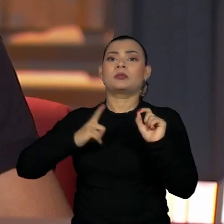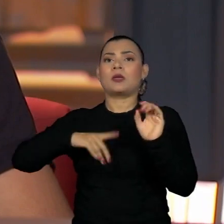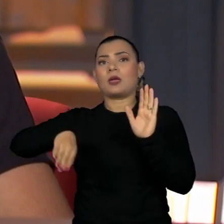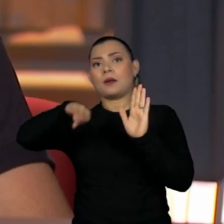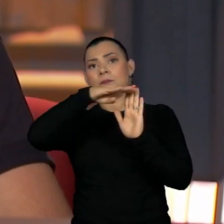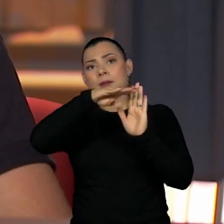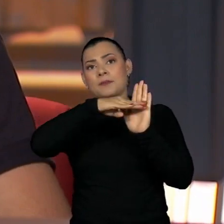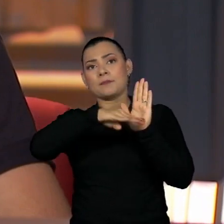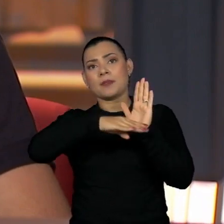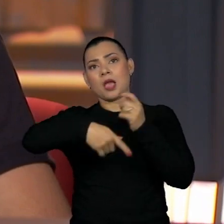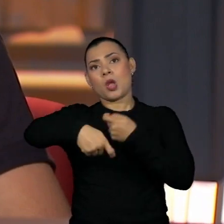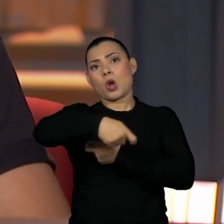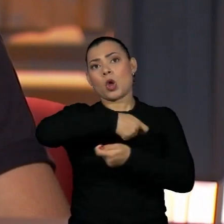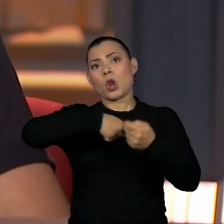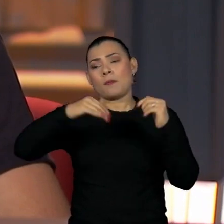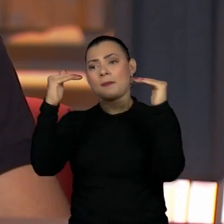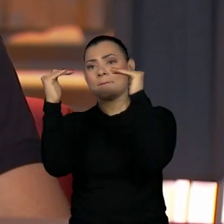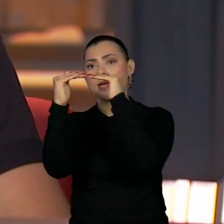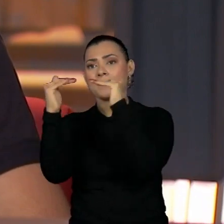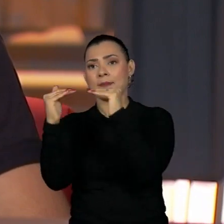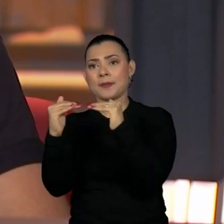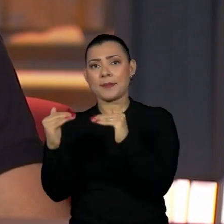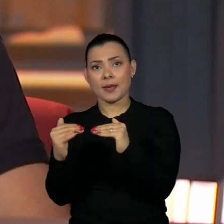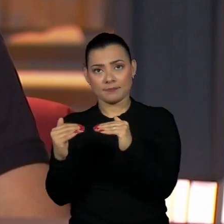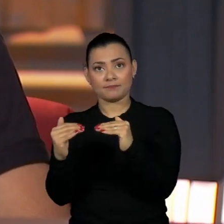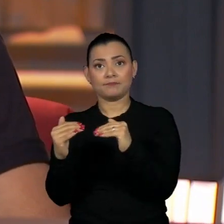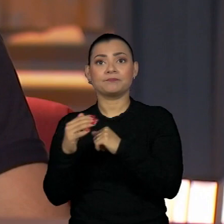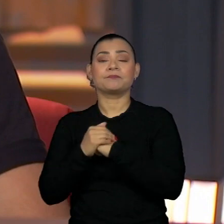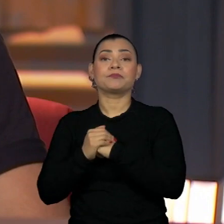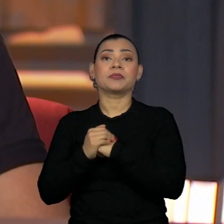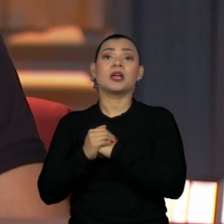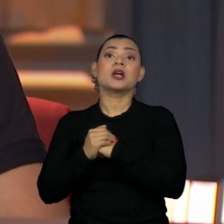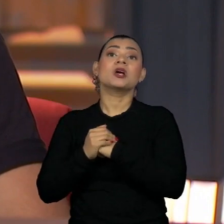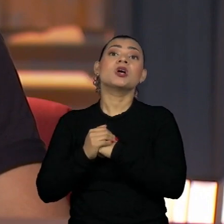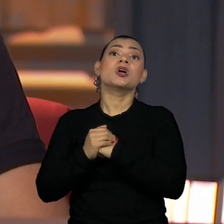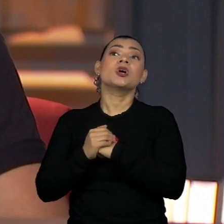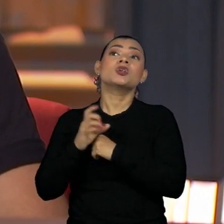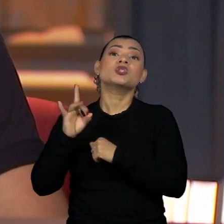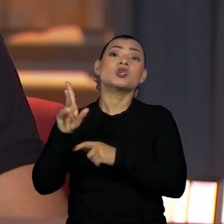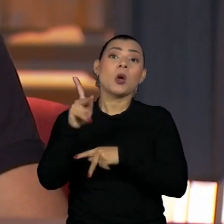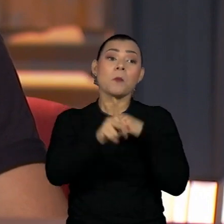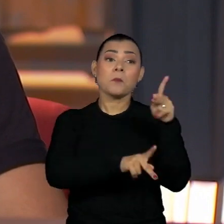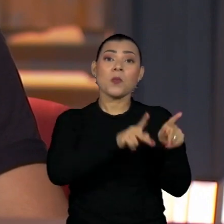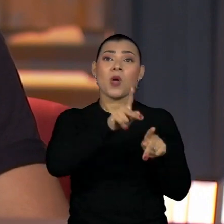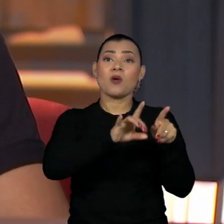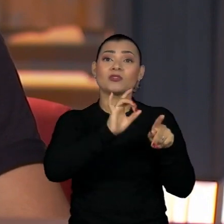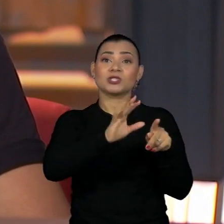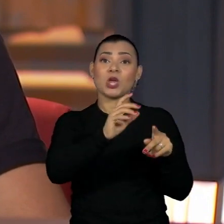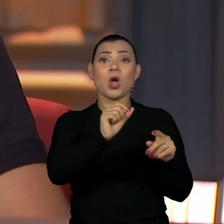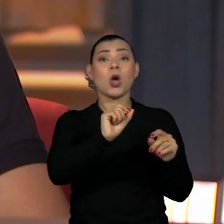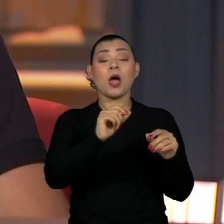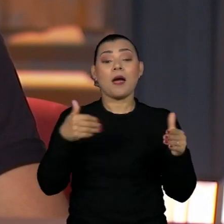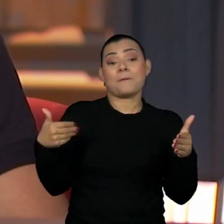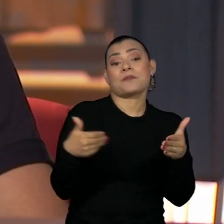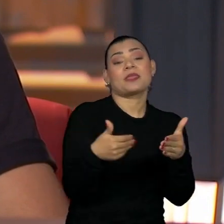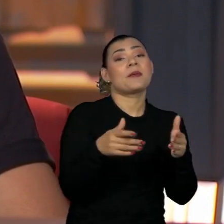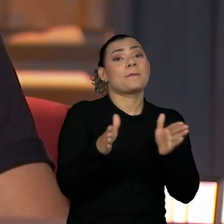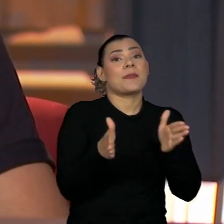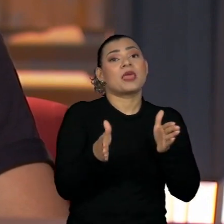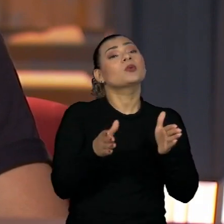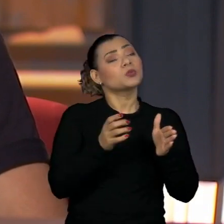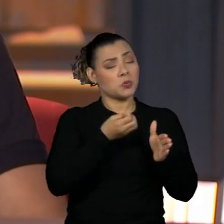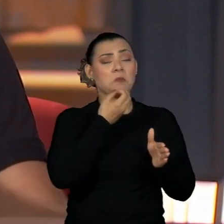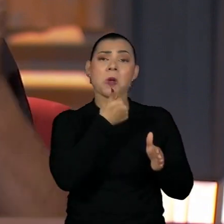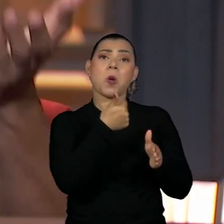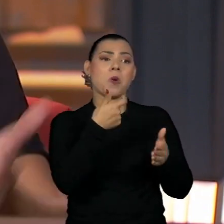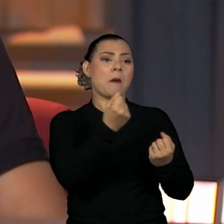pautas econômicas alinhadas, não só populista, porque a questão populista é muito boa no curto prazo, mas no longo prazo